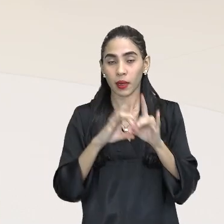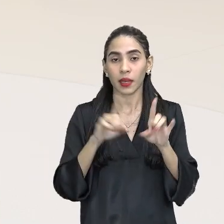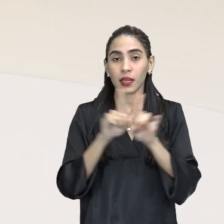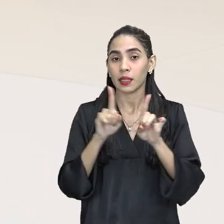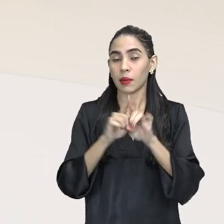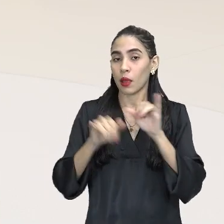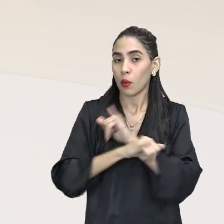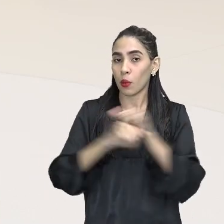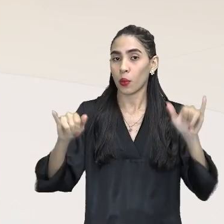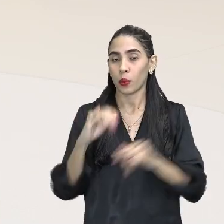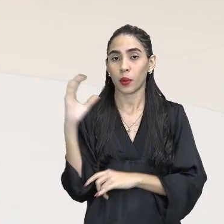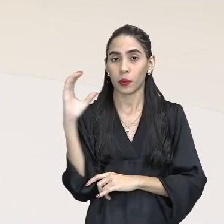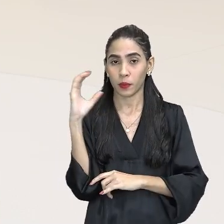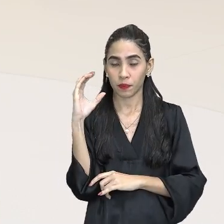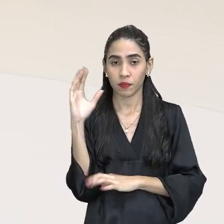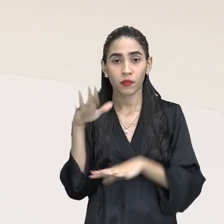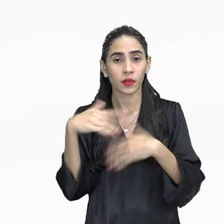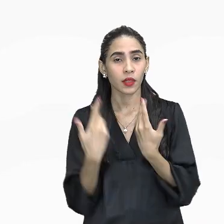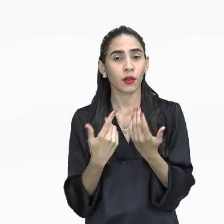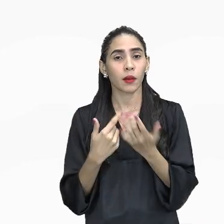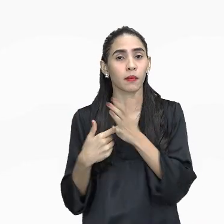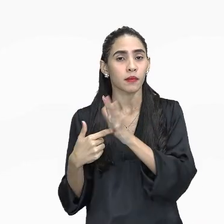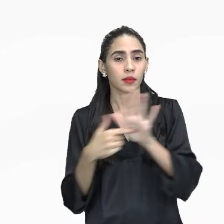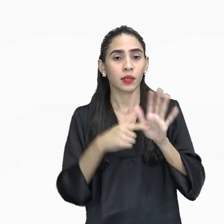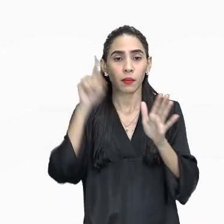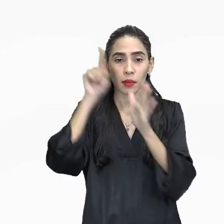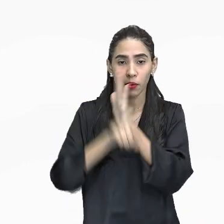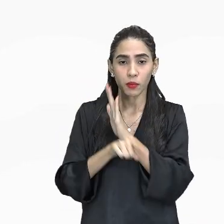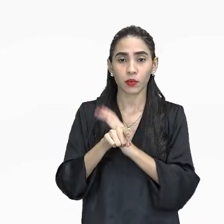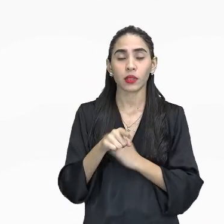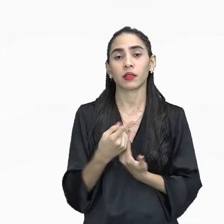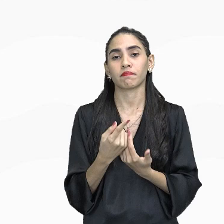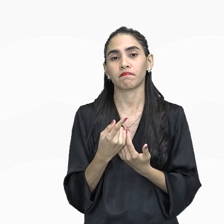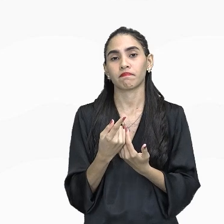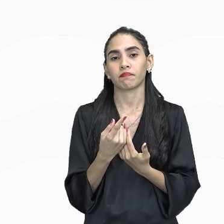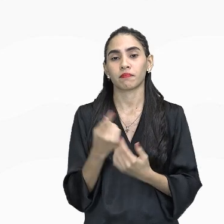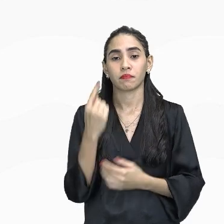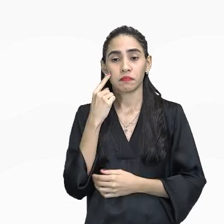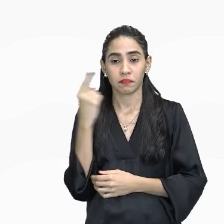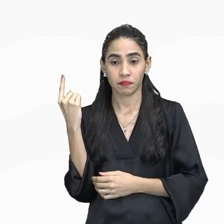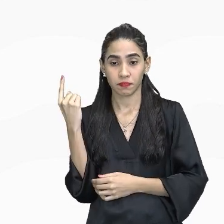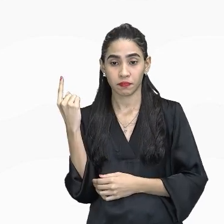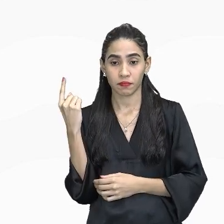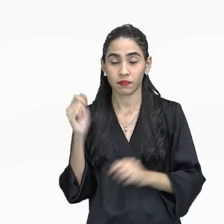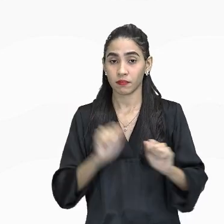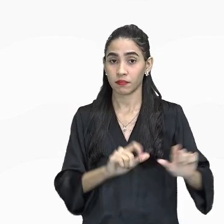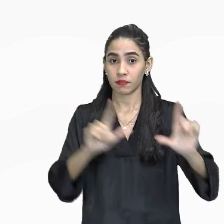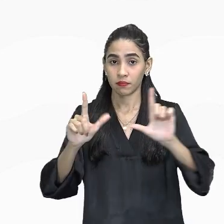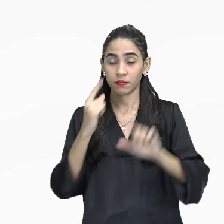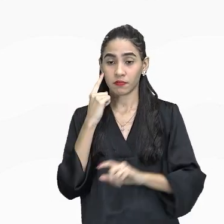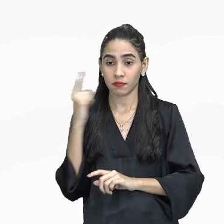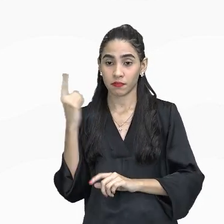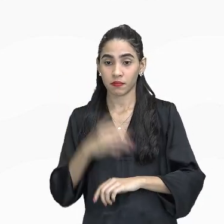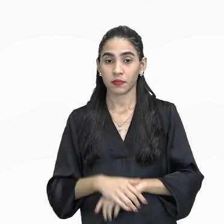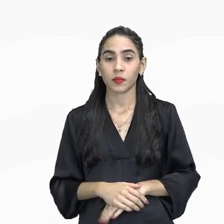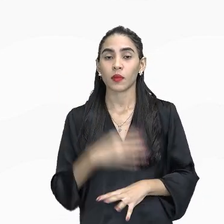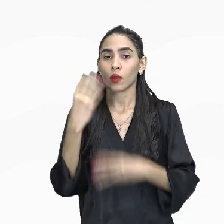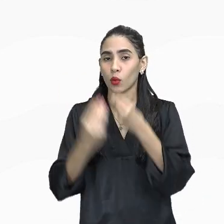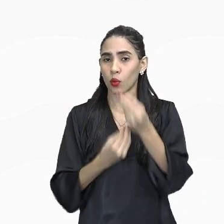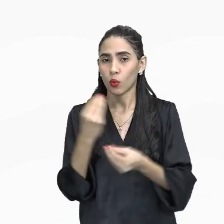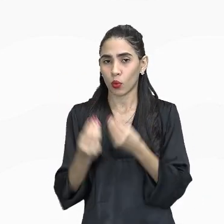científica. Então, nós trouxemos aí uma pergunta norteadora desse processo. Olhem na cartela. Então, como